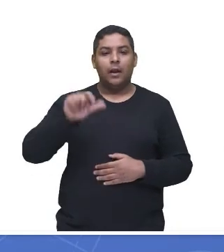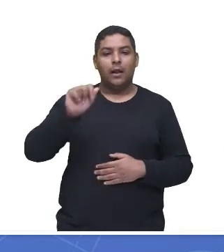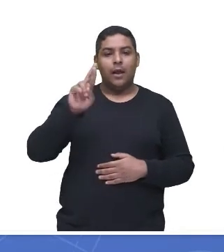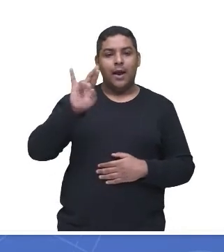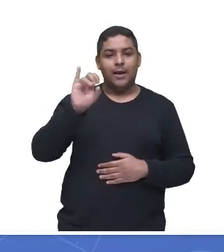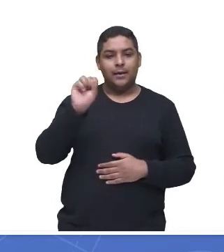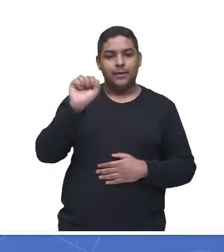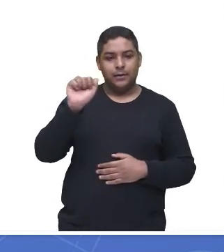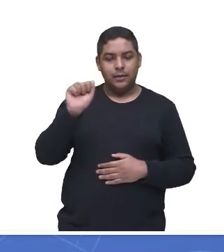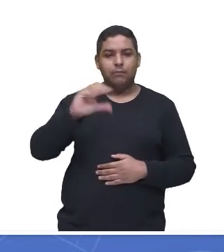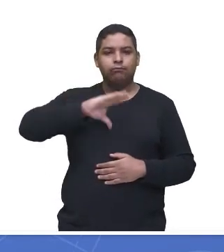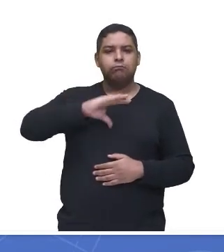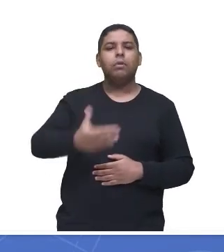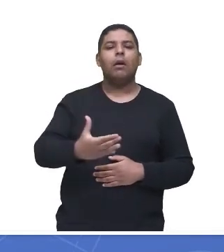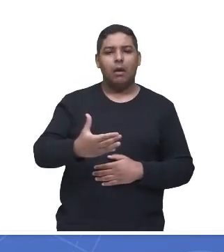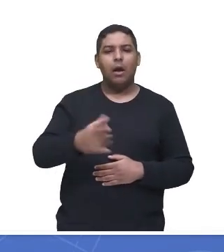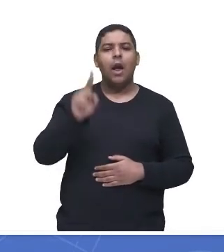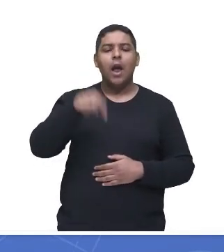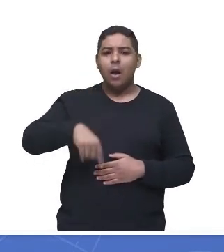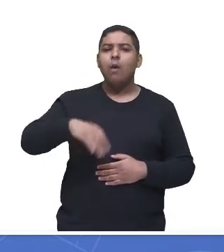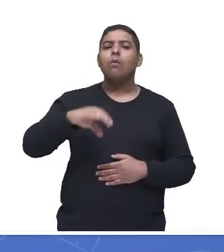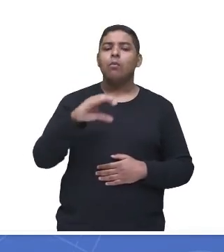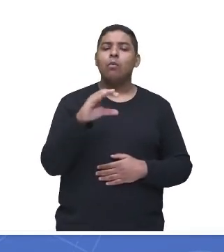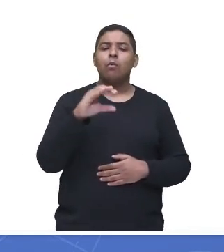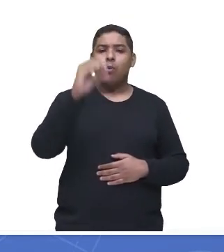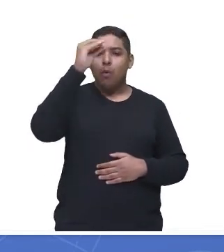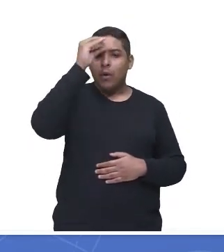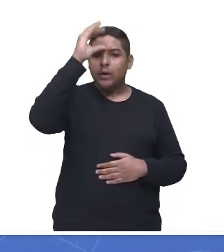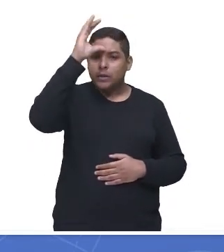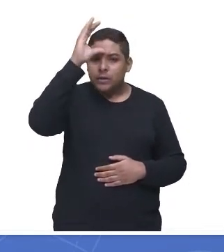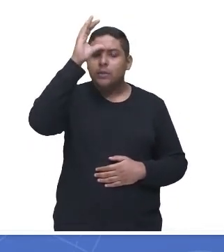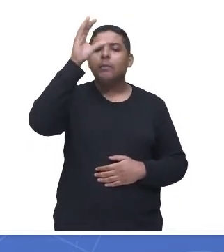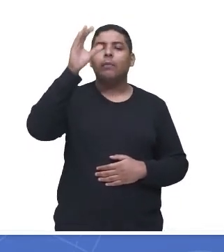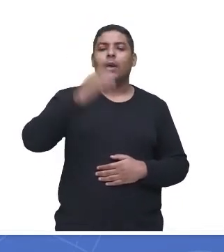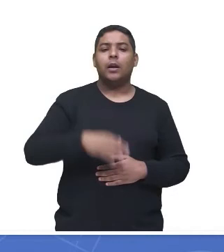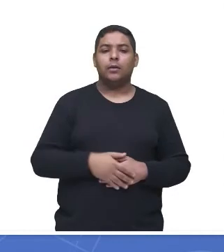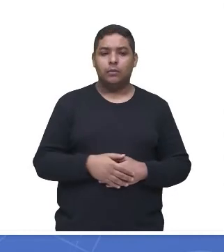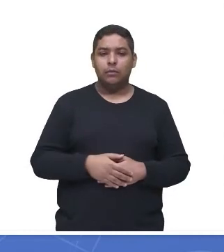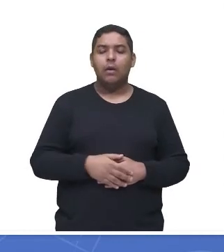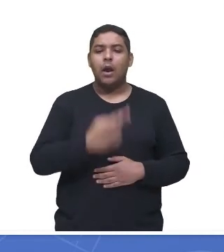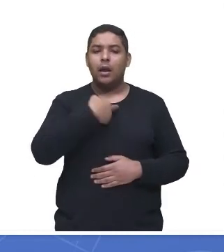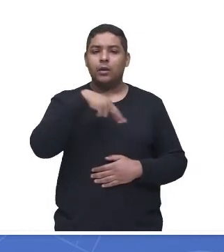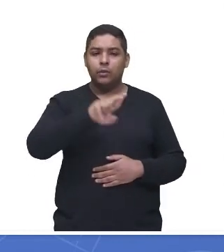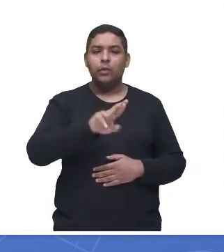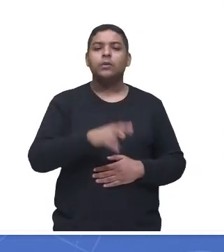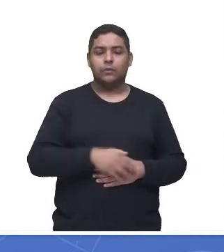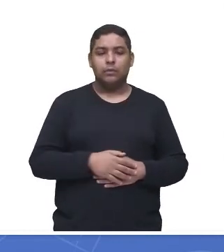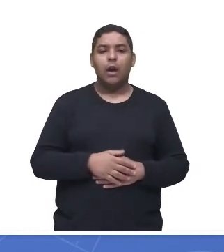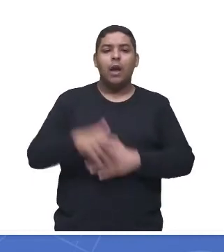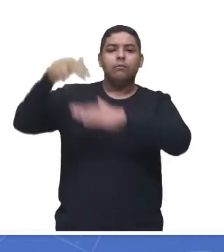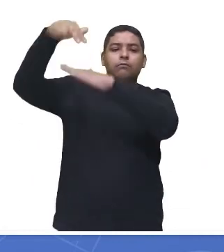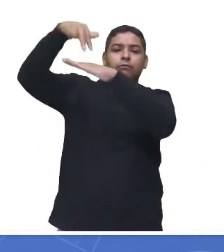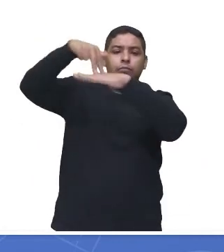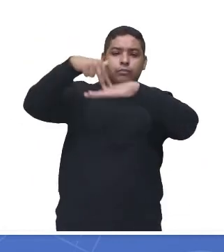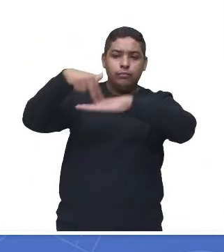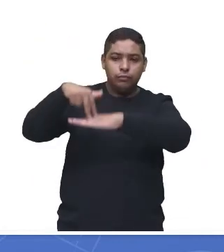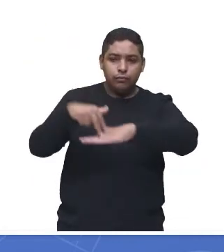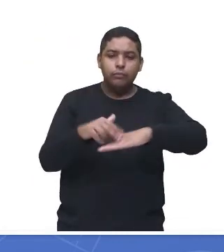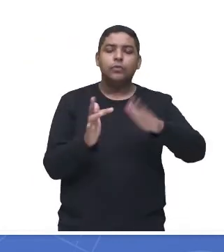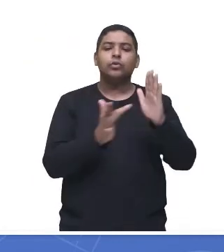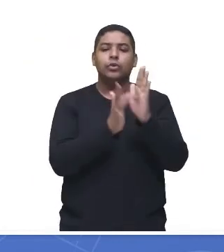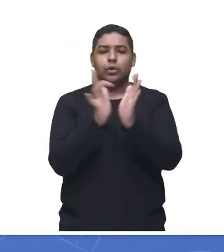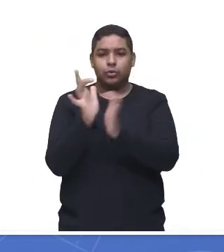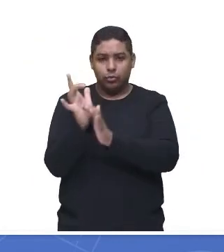ó. Ela falou do conhecimento religioso, na verdade, né? Que é a vinda de Jesus dentre os homens. Ó,